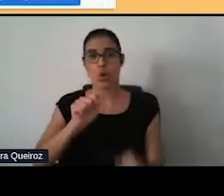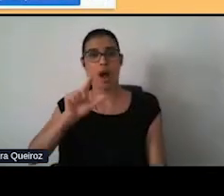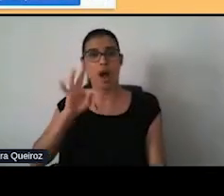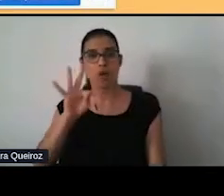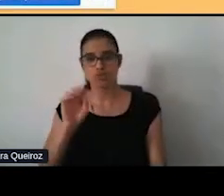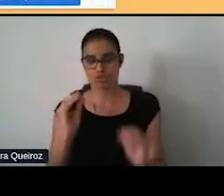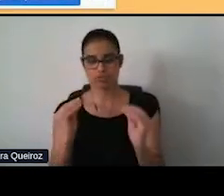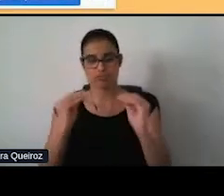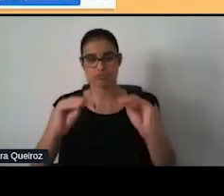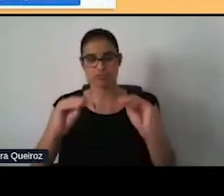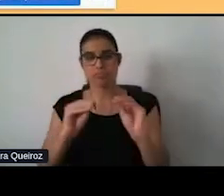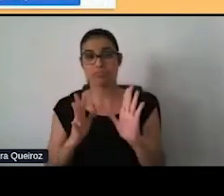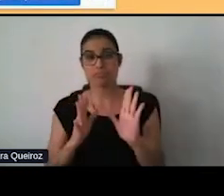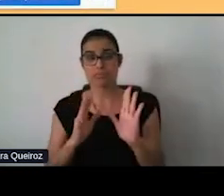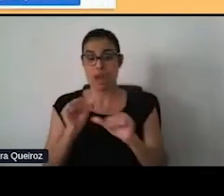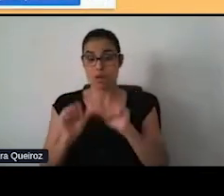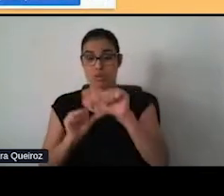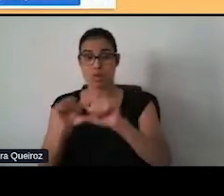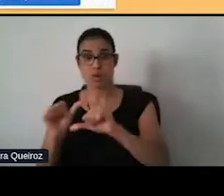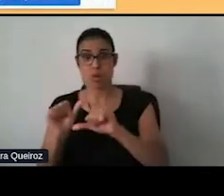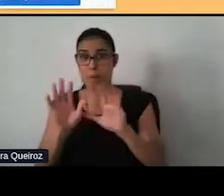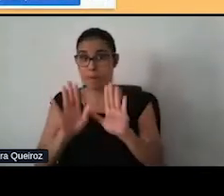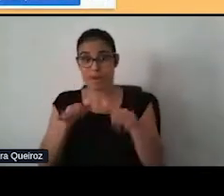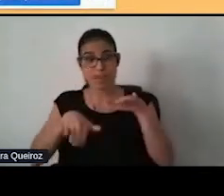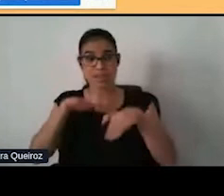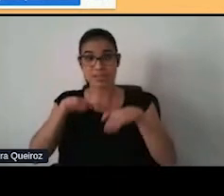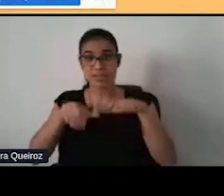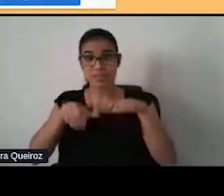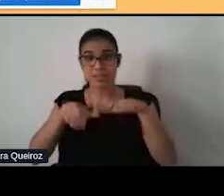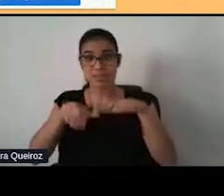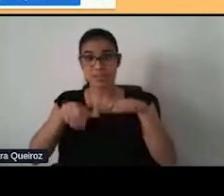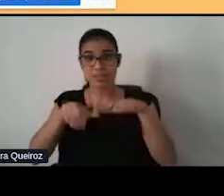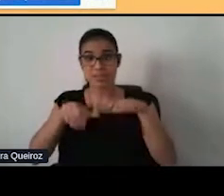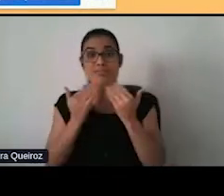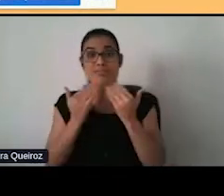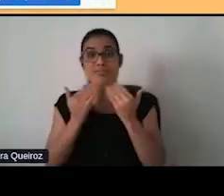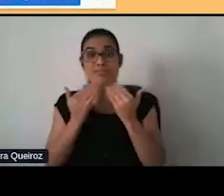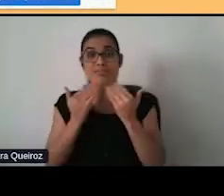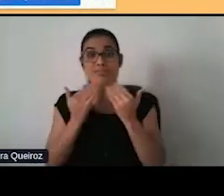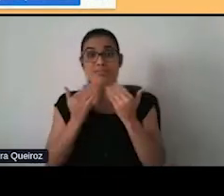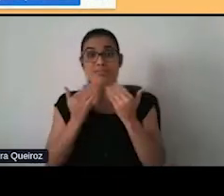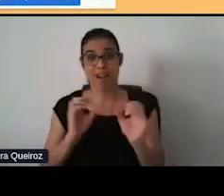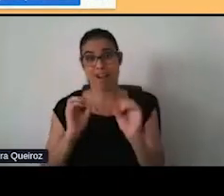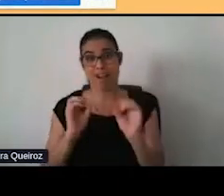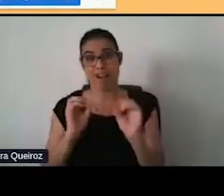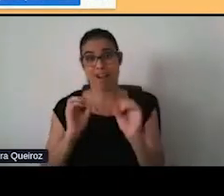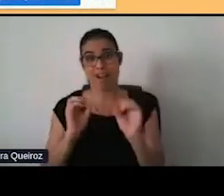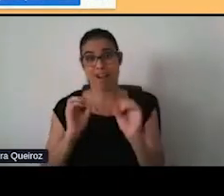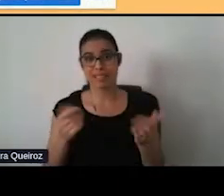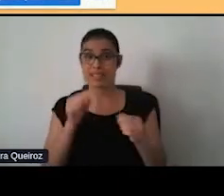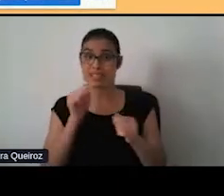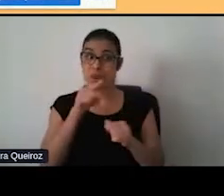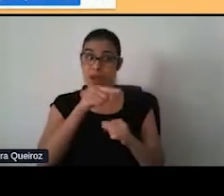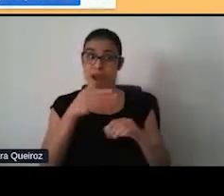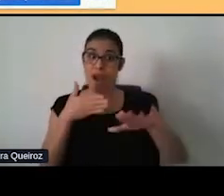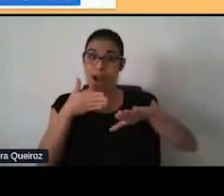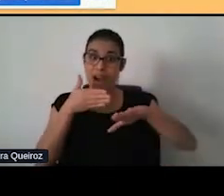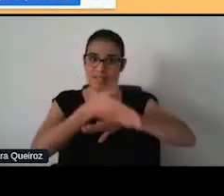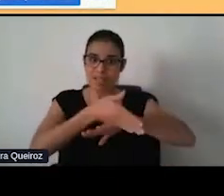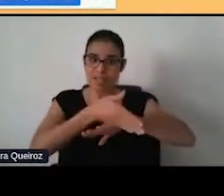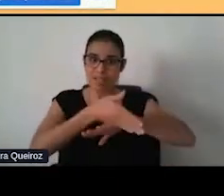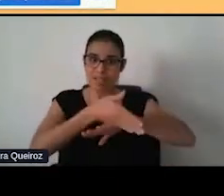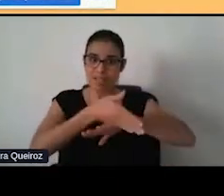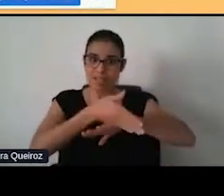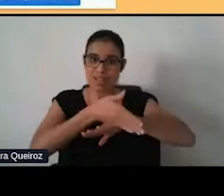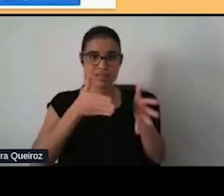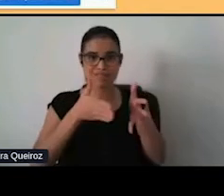aplicação, só que esse alt pode não dizer nada. Então, acaba que você não está tornando a aplicação acessível, no final das